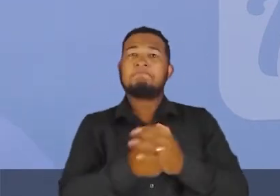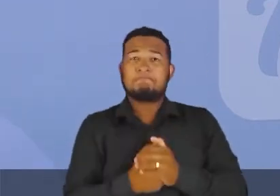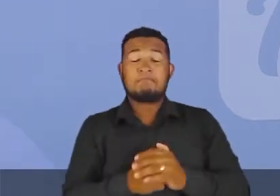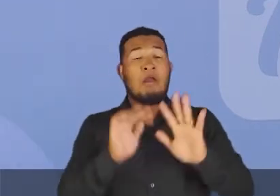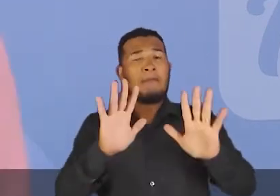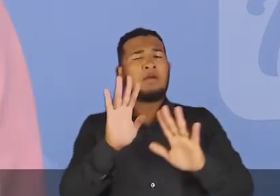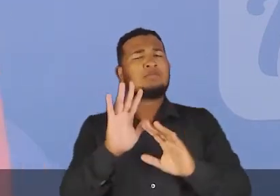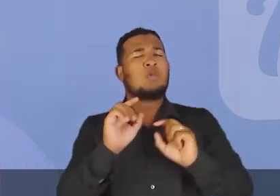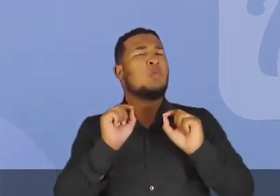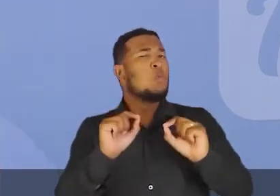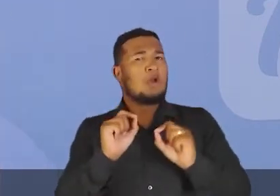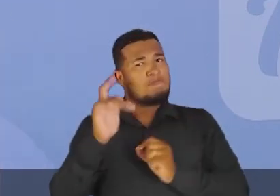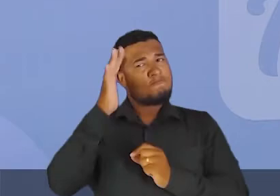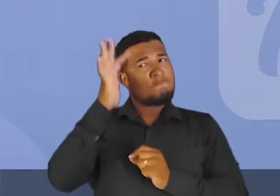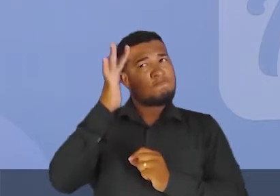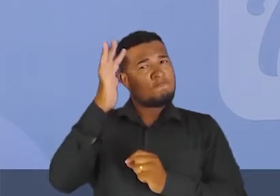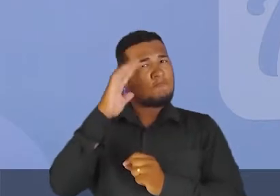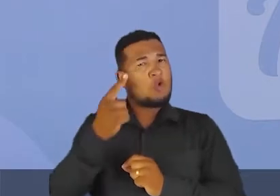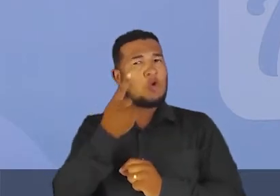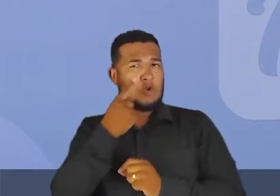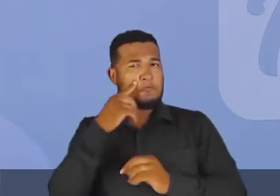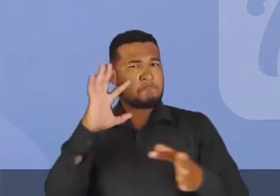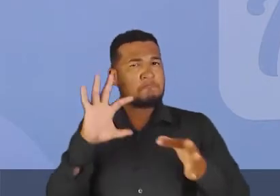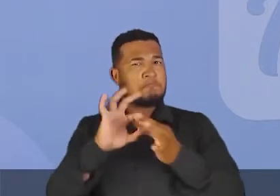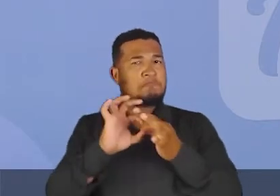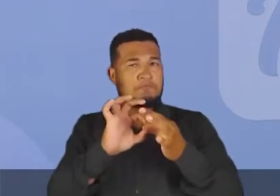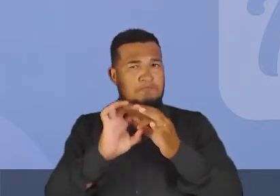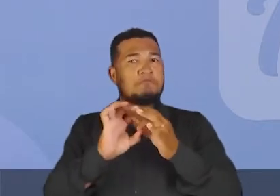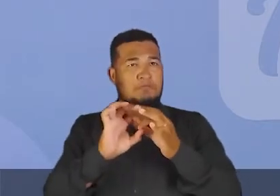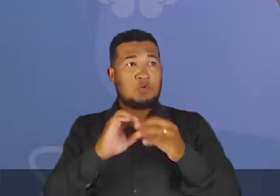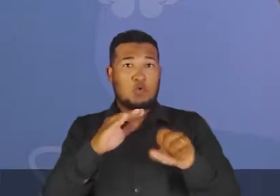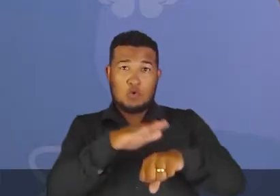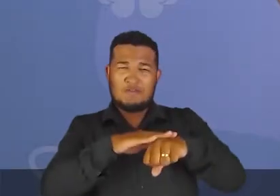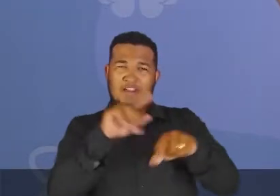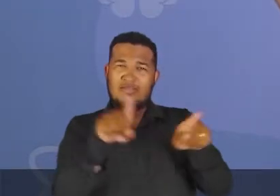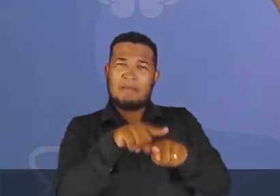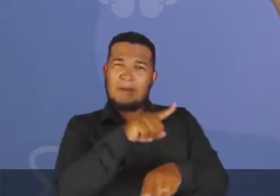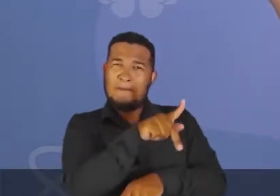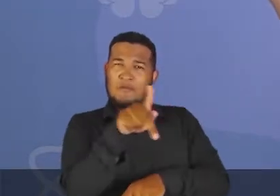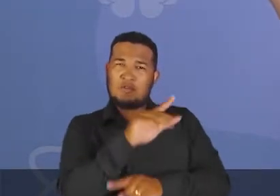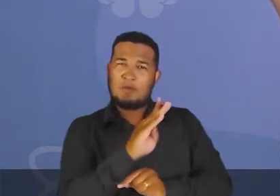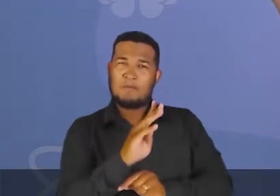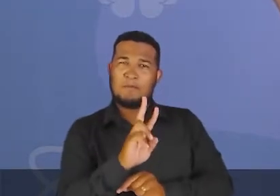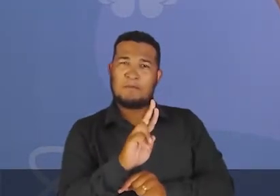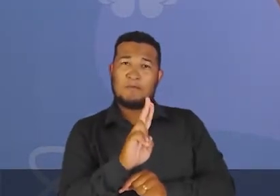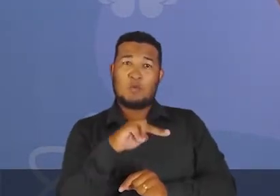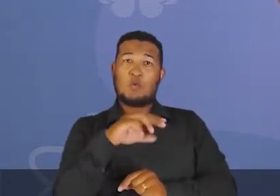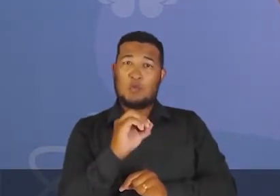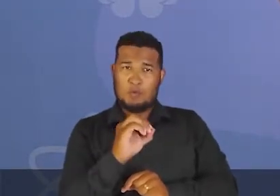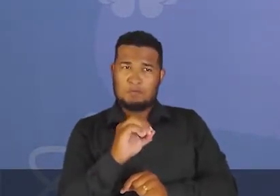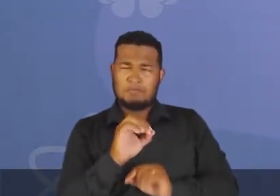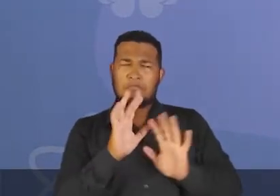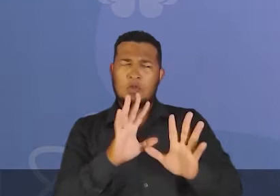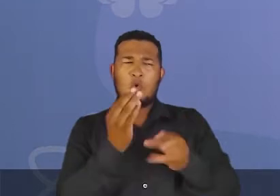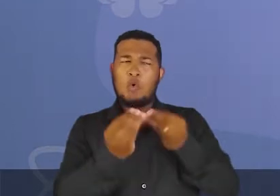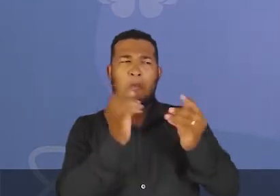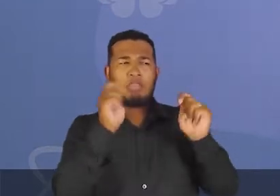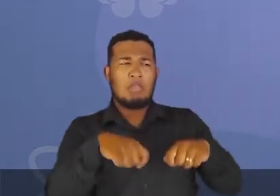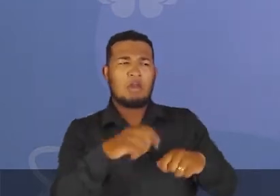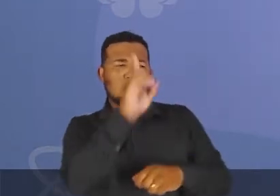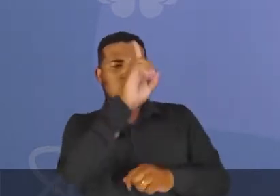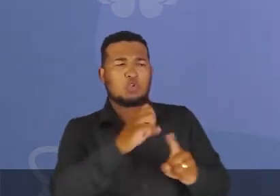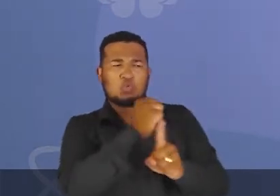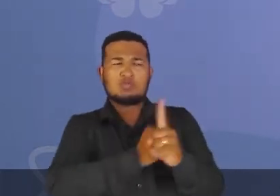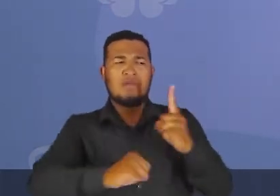então, vamos pensar junto aqui e vamos trocar uma ideia com o professor Bruno. Professor, como é que andam os direitos sociais aqui no